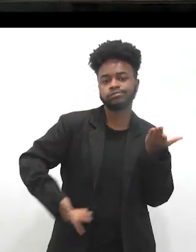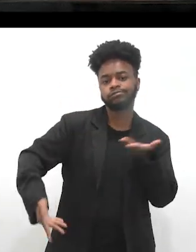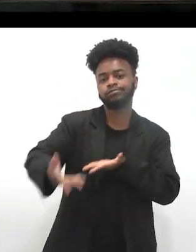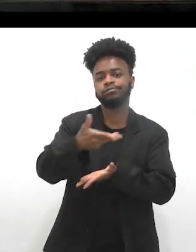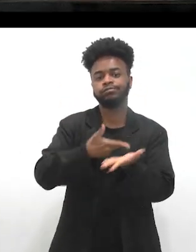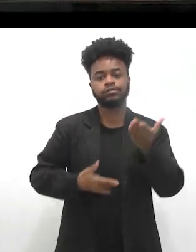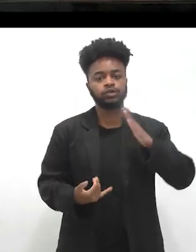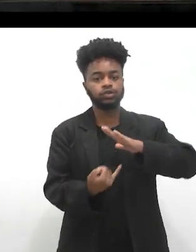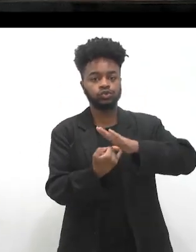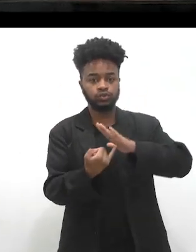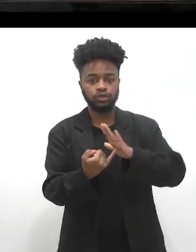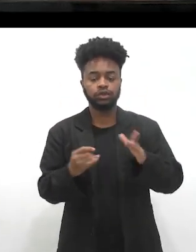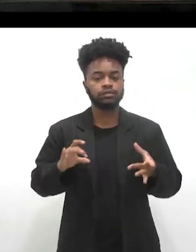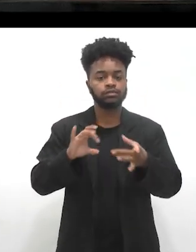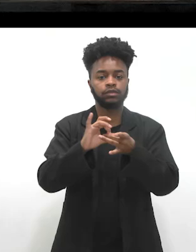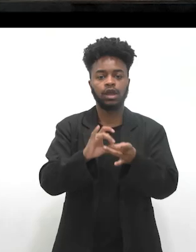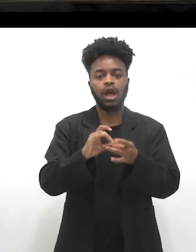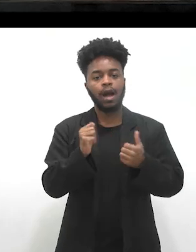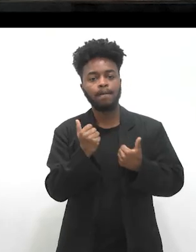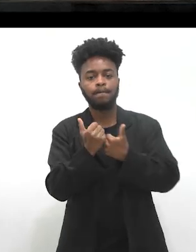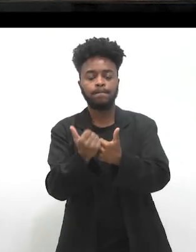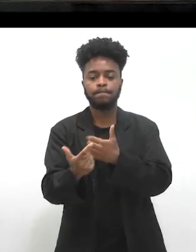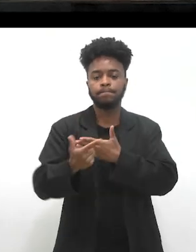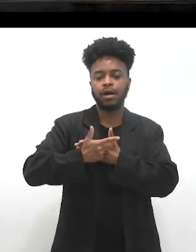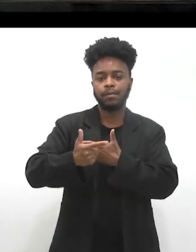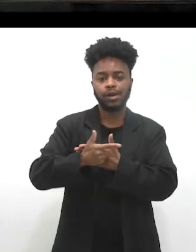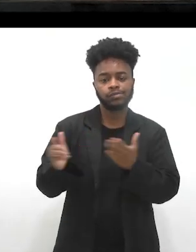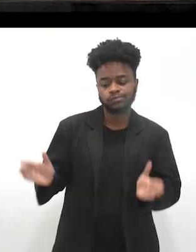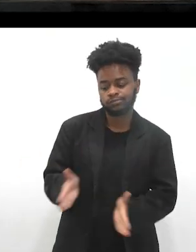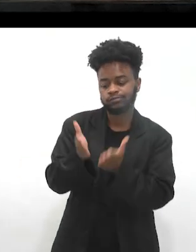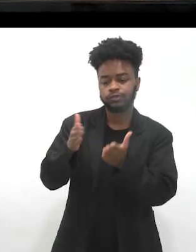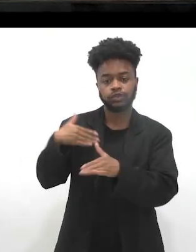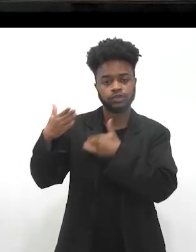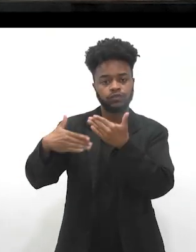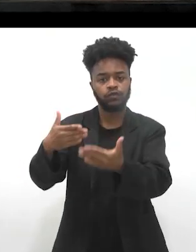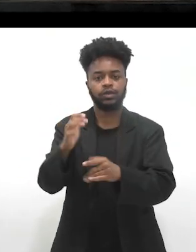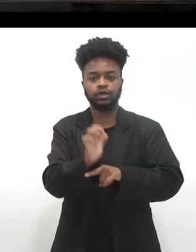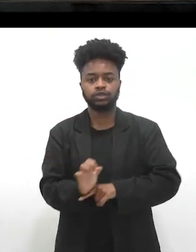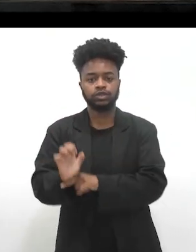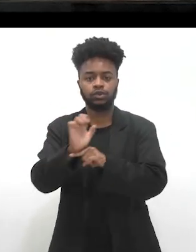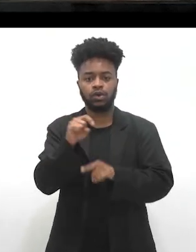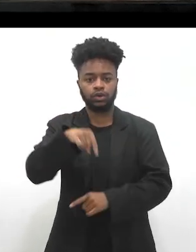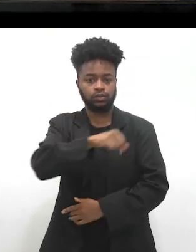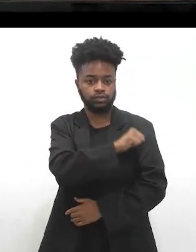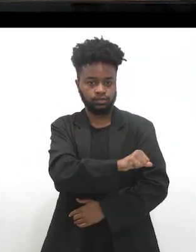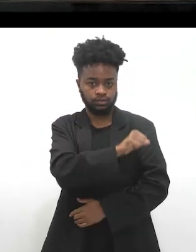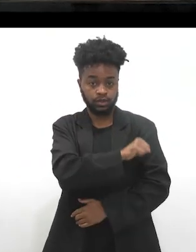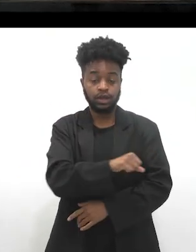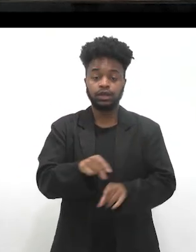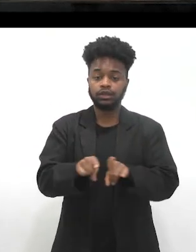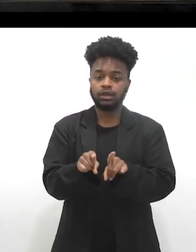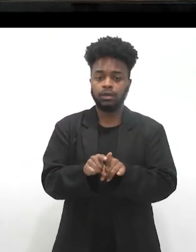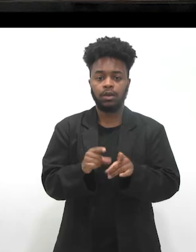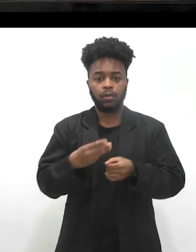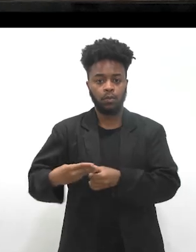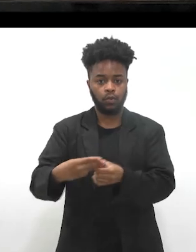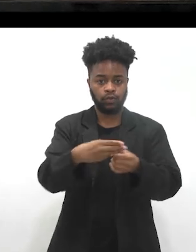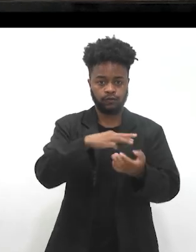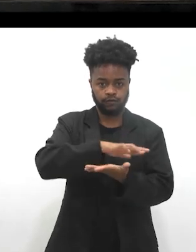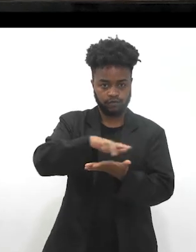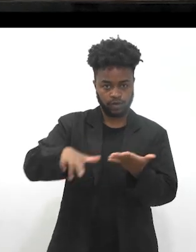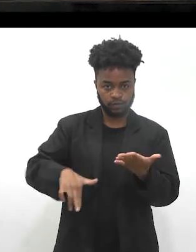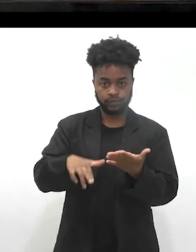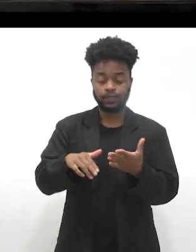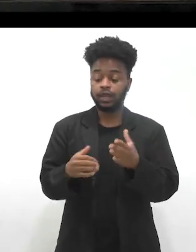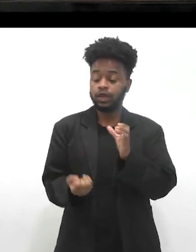entre si, de forma a fortalecer o papel que elas desempenham na promoção do desenvolvimento do Estado do Rio de Janeiro e seus